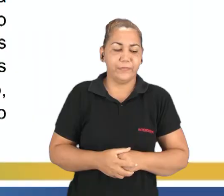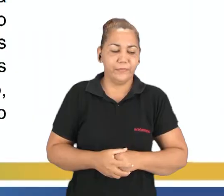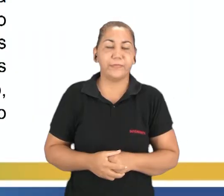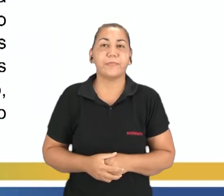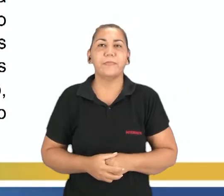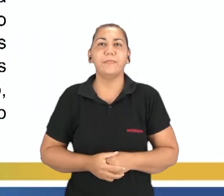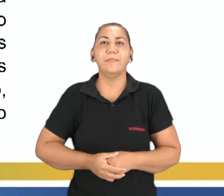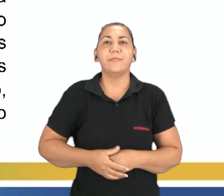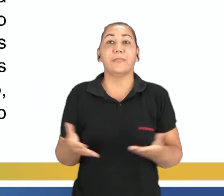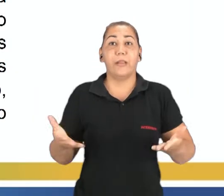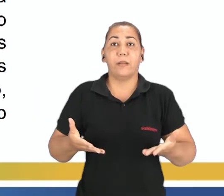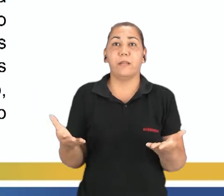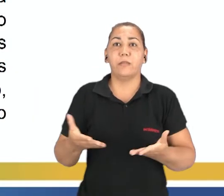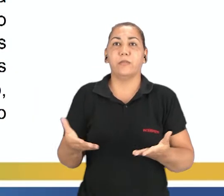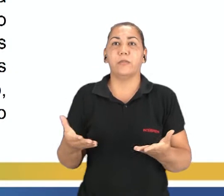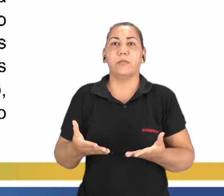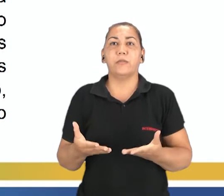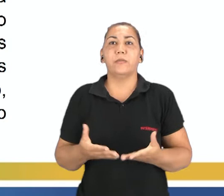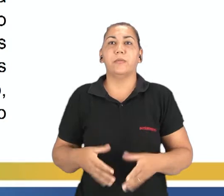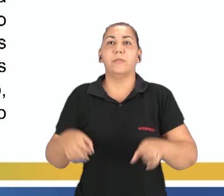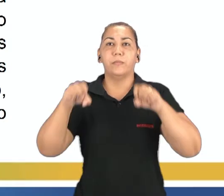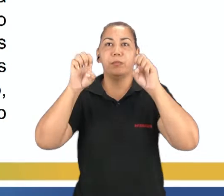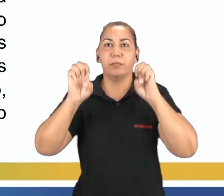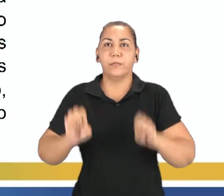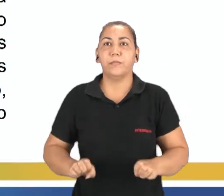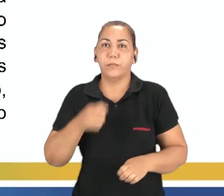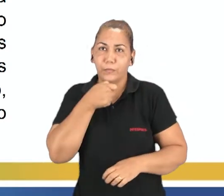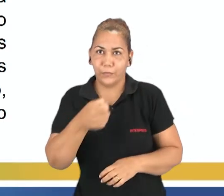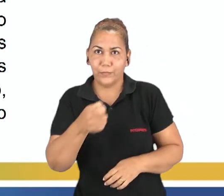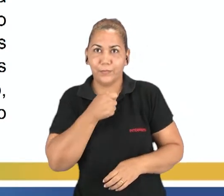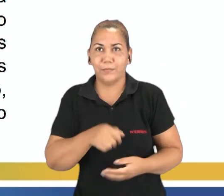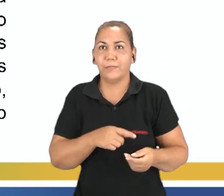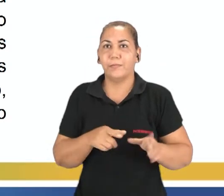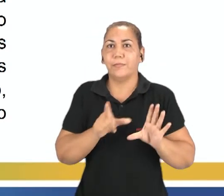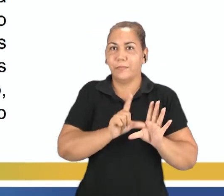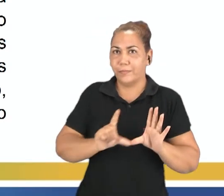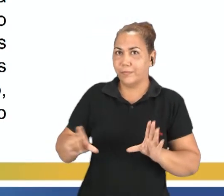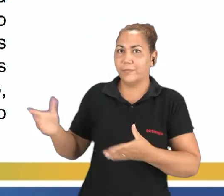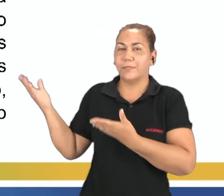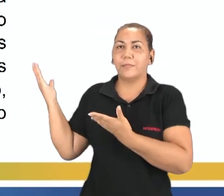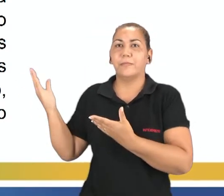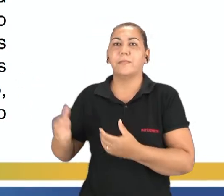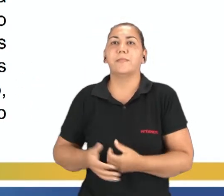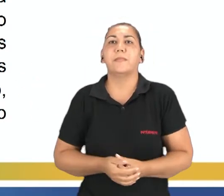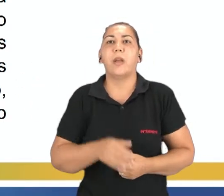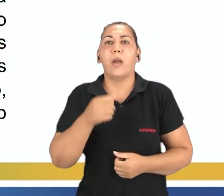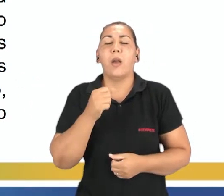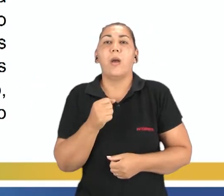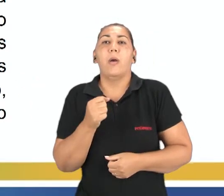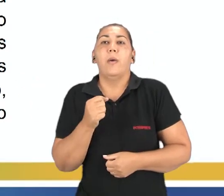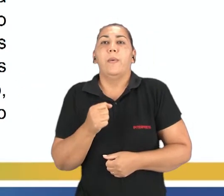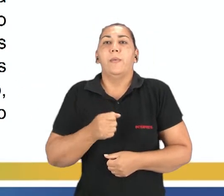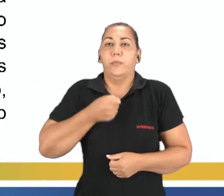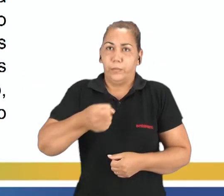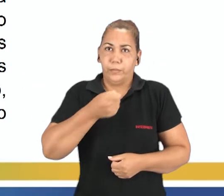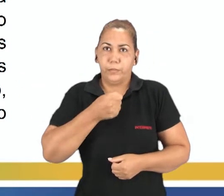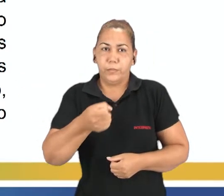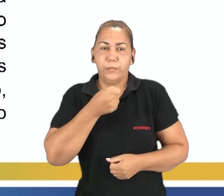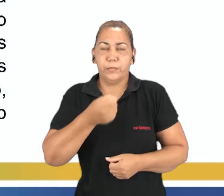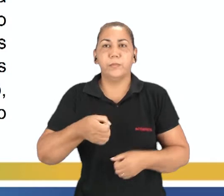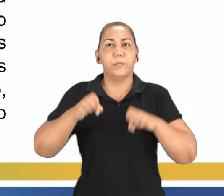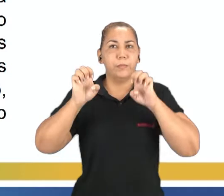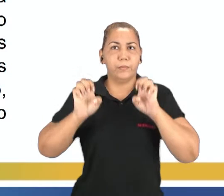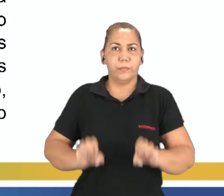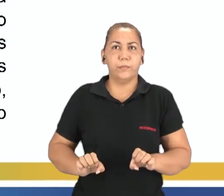ver agora? A estrutura da entrevista. Vejamos os nossos slides. Uma entrevista deve ser estruturada da seguinte